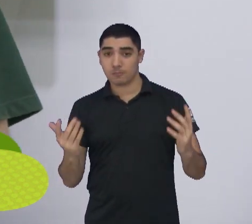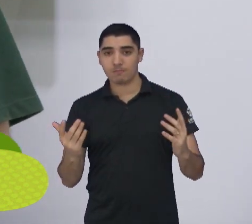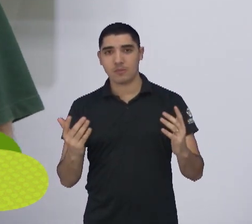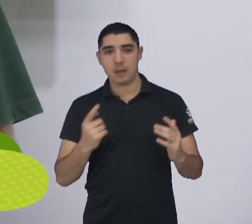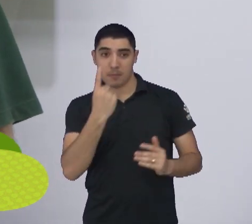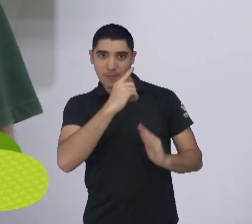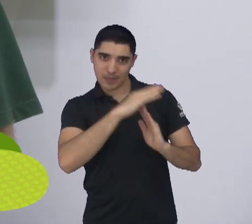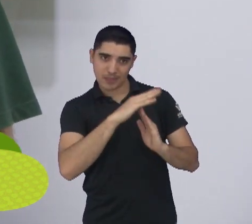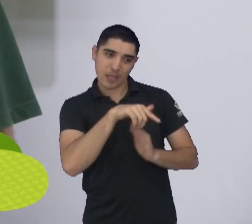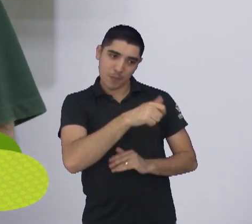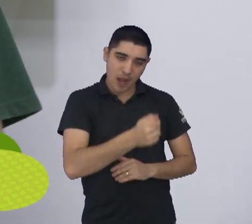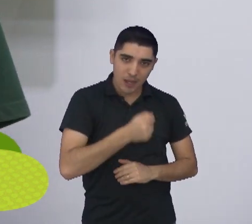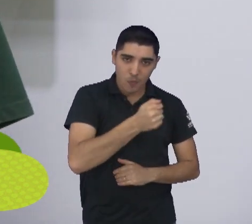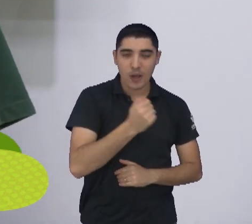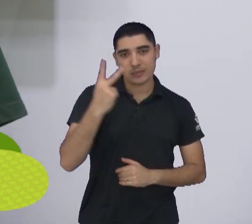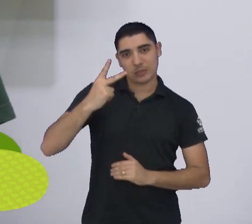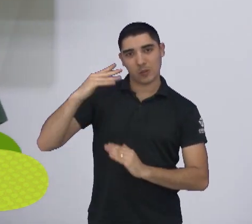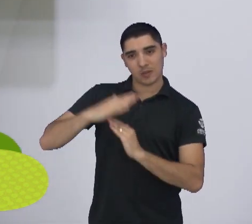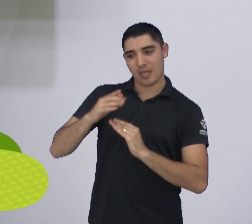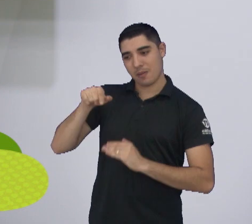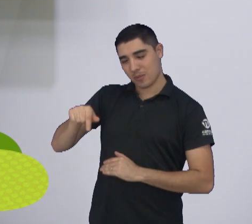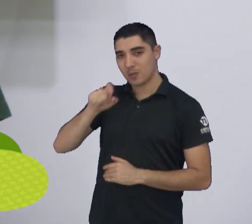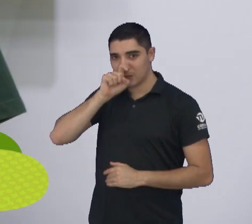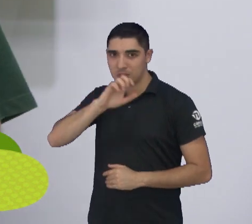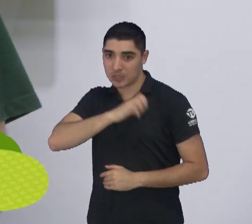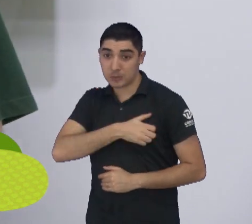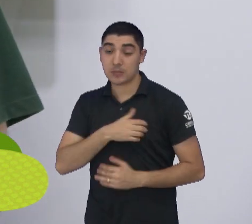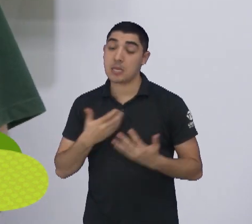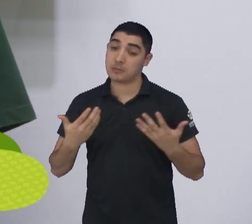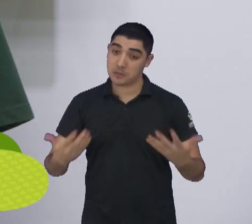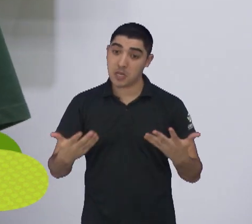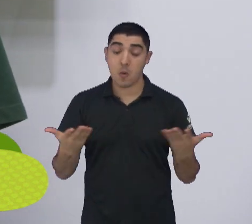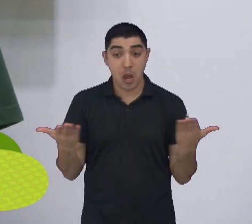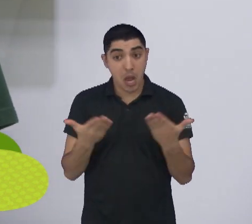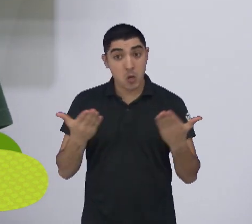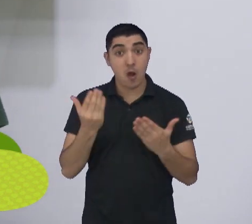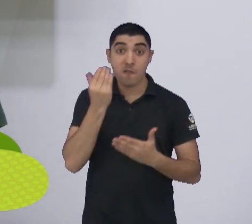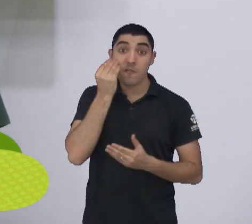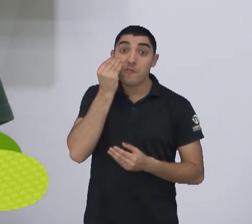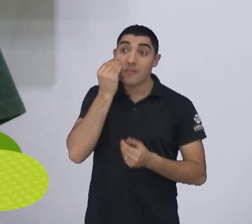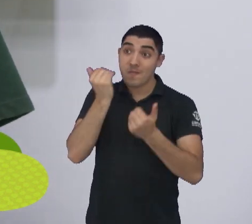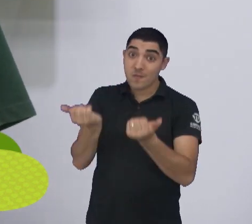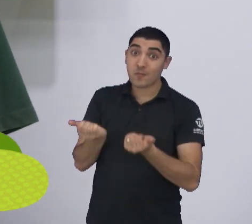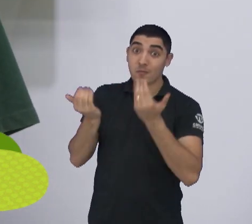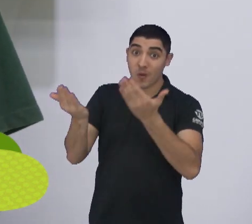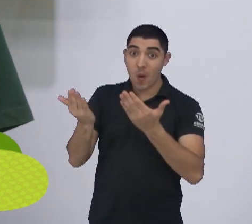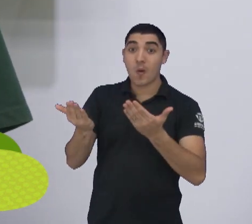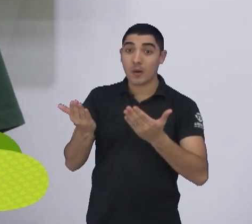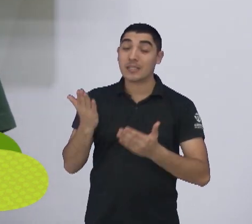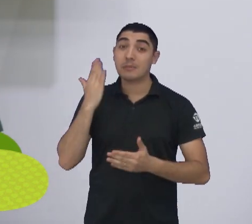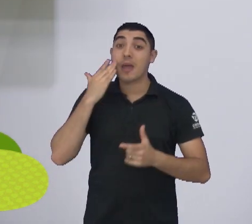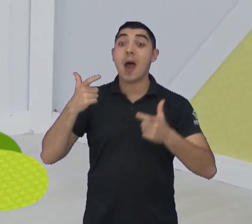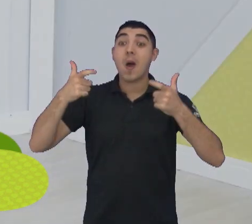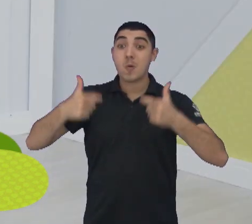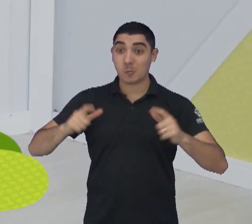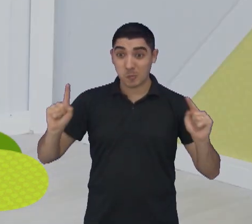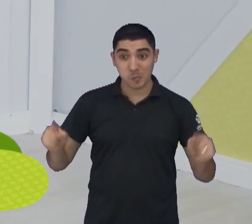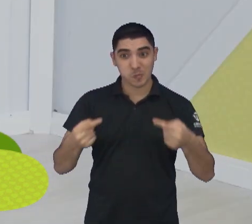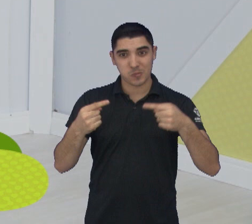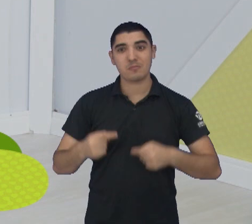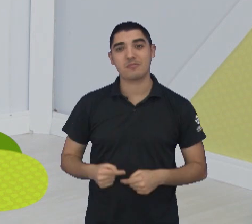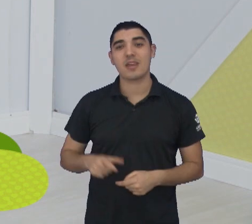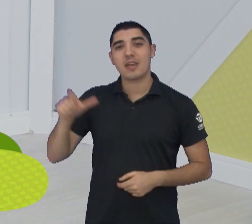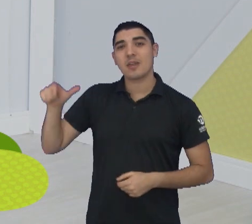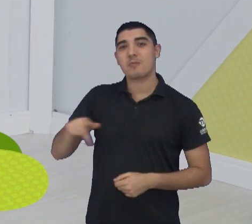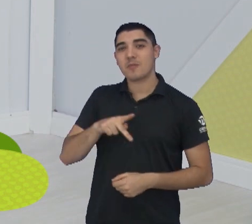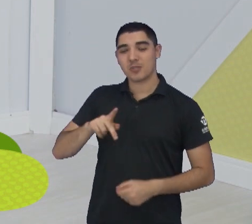cada tempo do jogo, acho que está de bom tamanho, né? Agora, na segunda partida, que a onça vai beber água, né? Diria o professor Dalvi